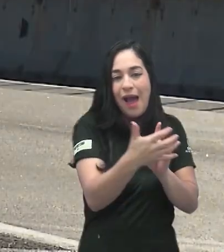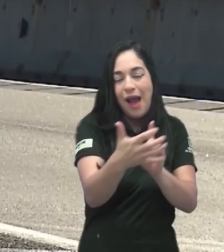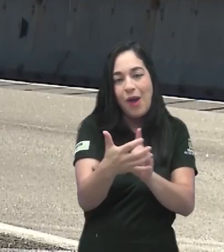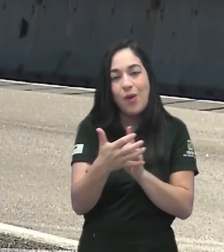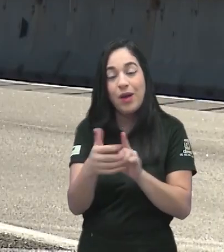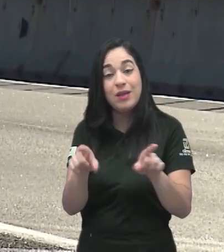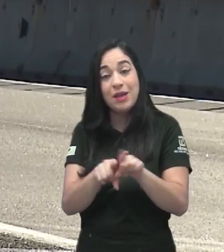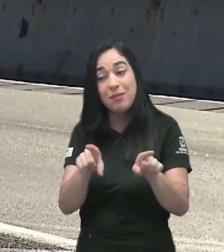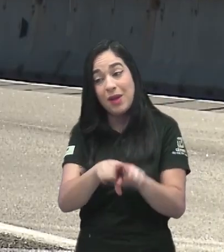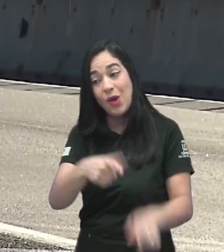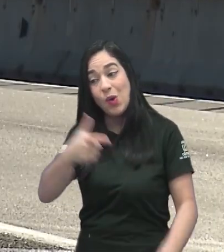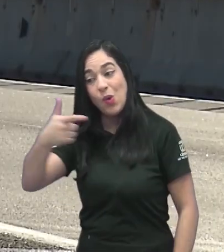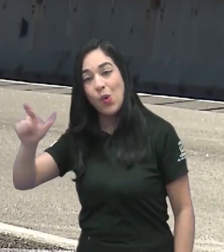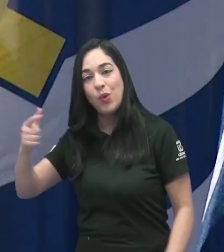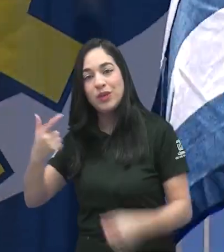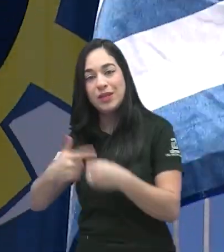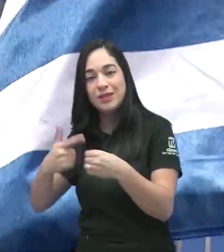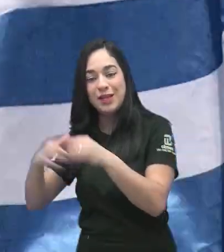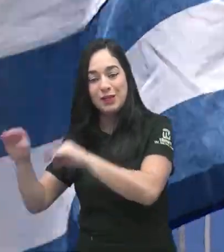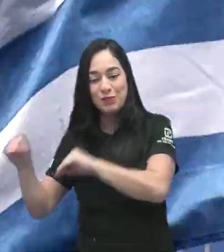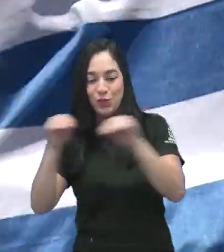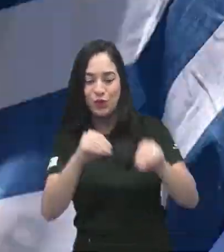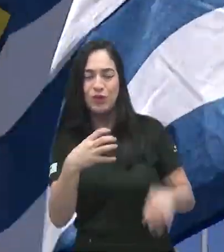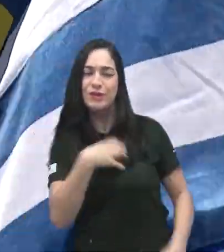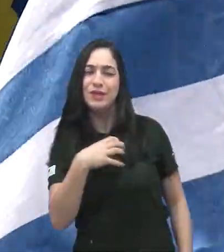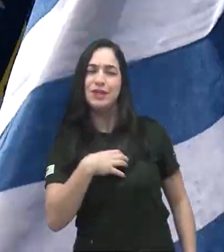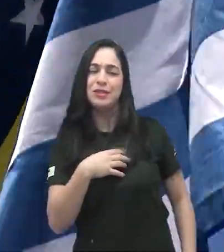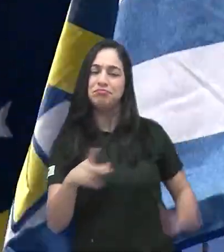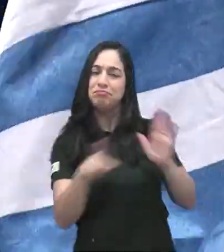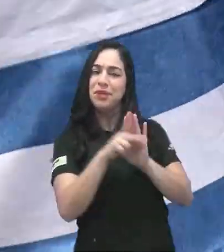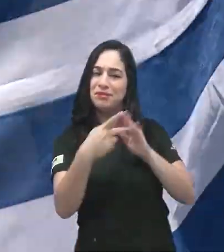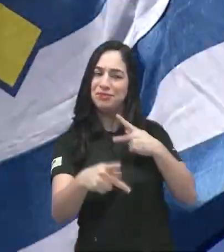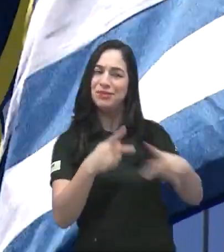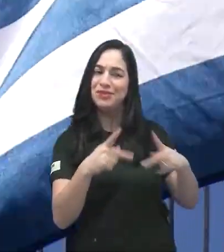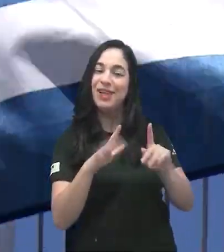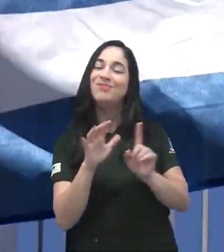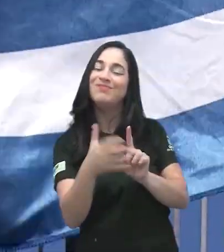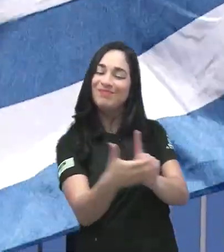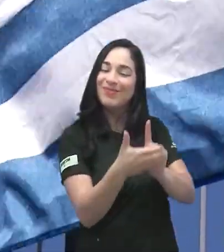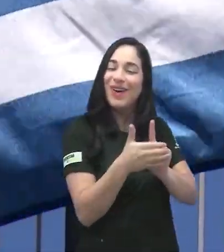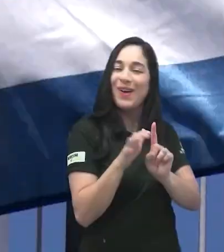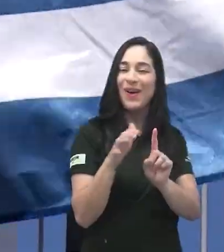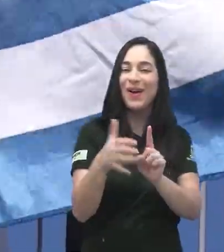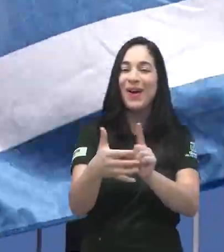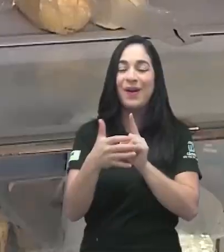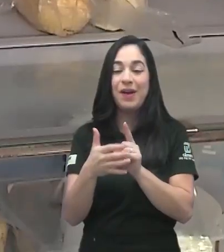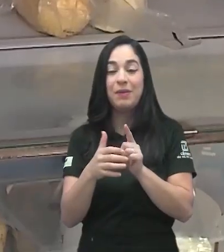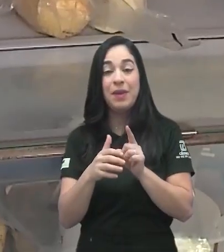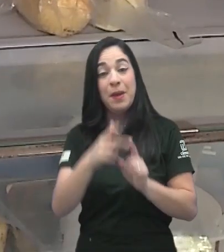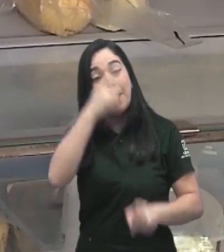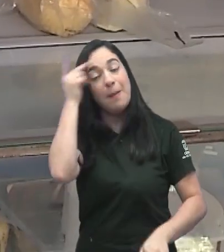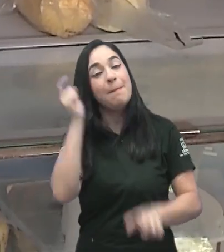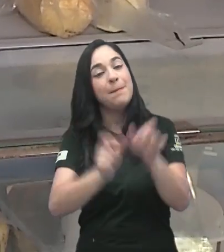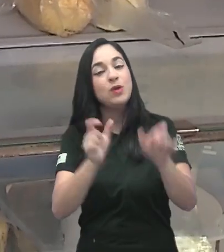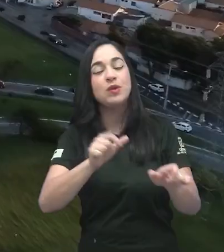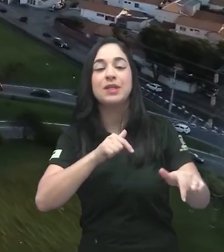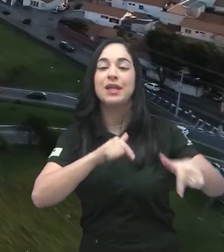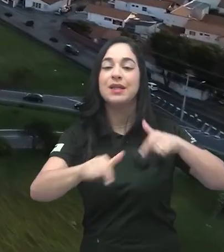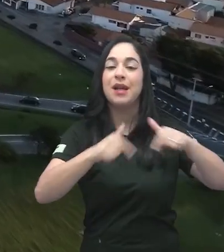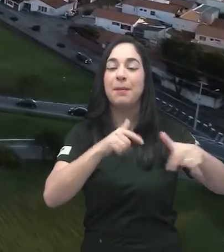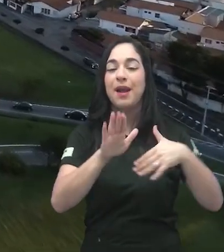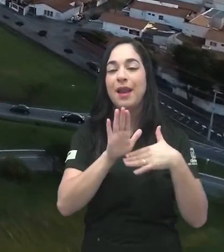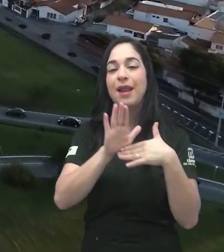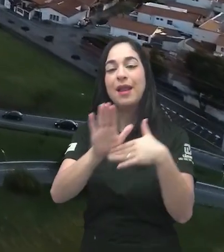município que vieram de fora e se consideram joseenses de coração. Gente que trabalha